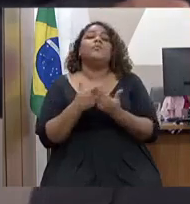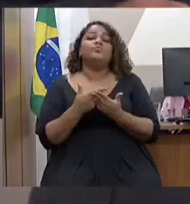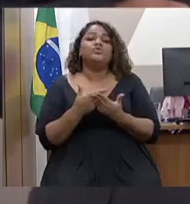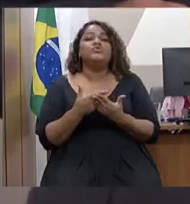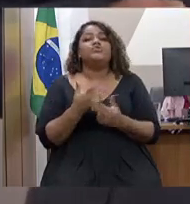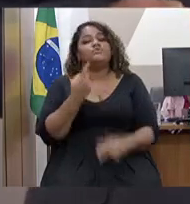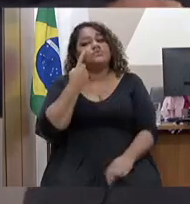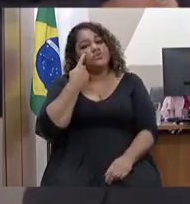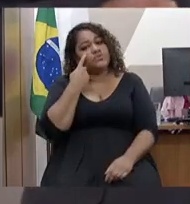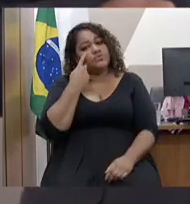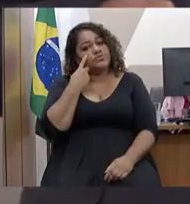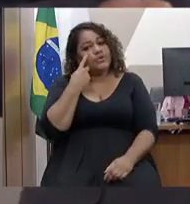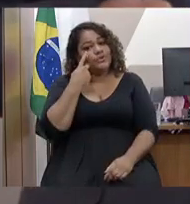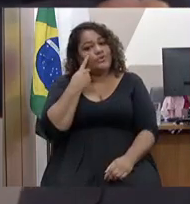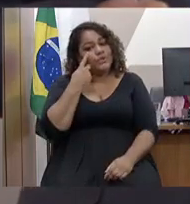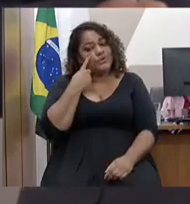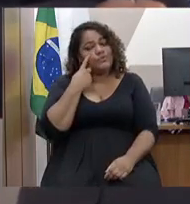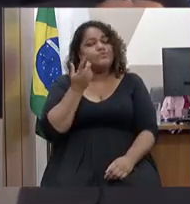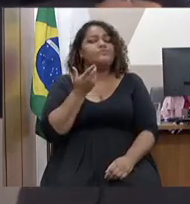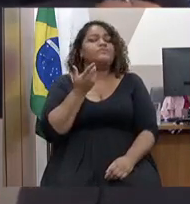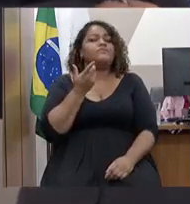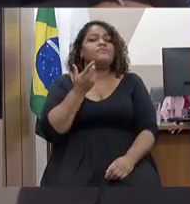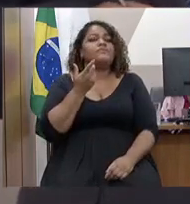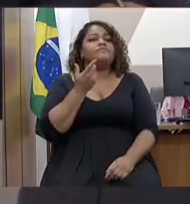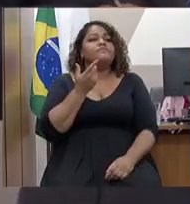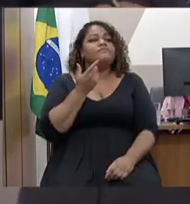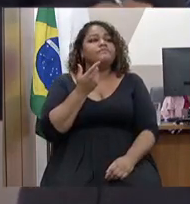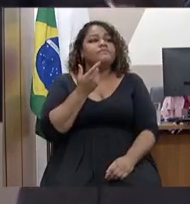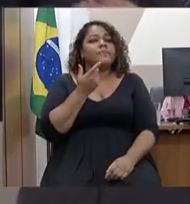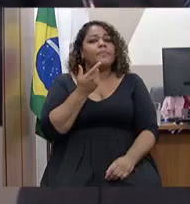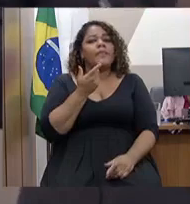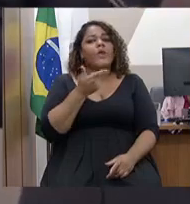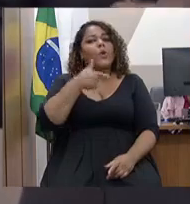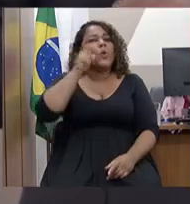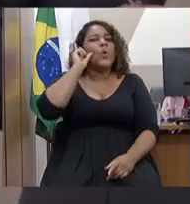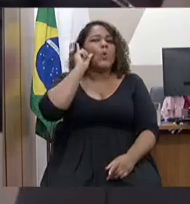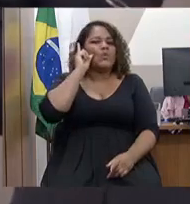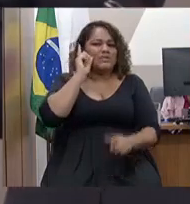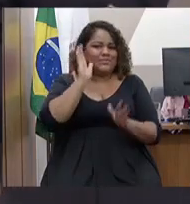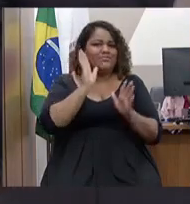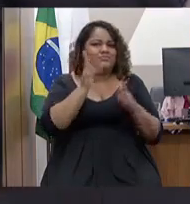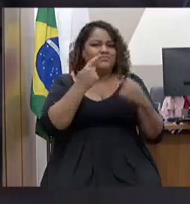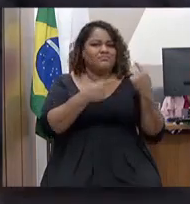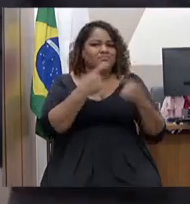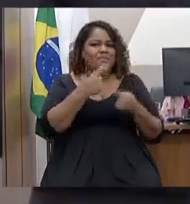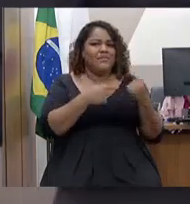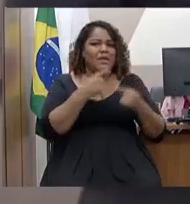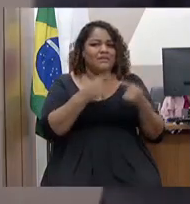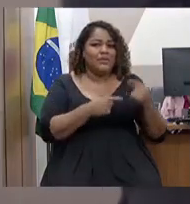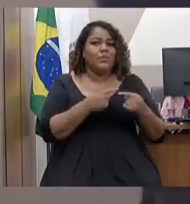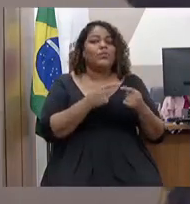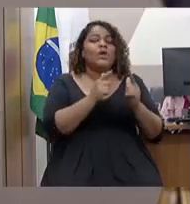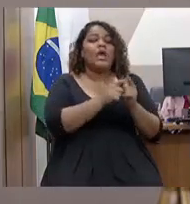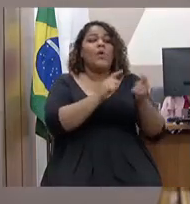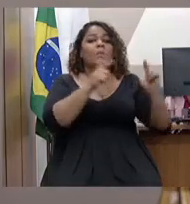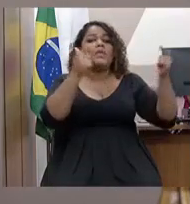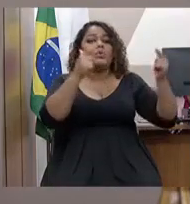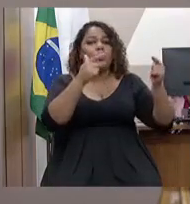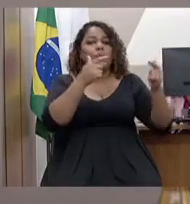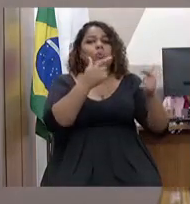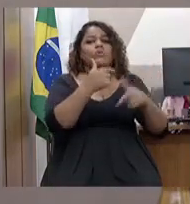as contratações que nós debatemos ontem sobre o trabalho na água e escravidão o aumento dos tem